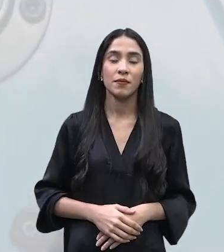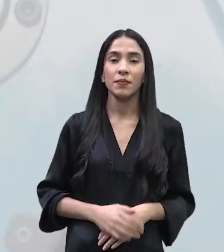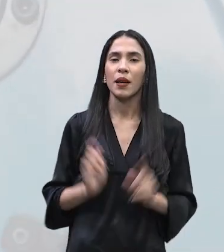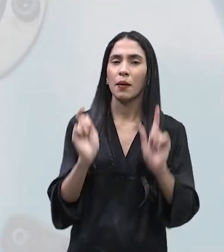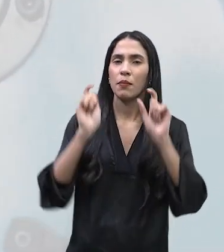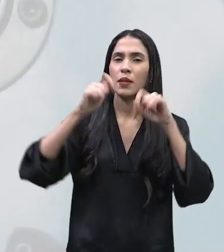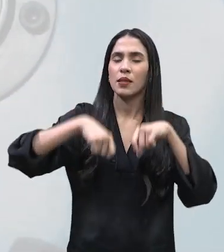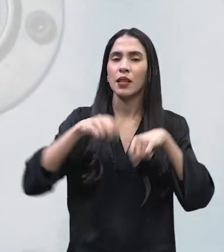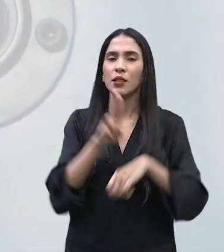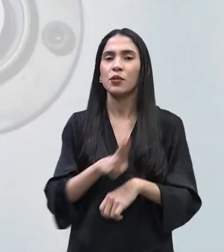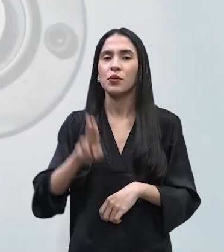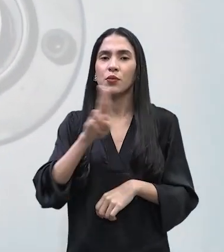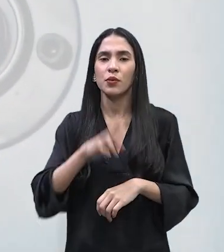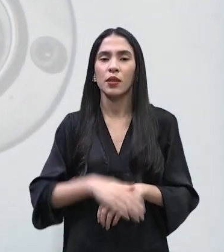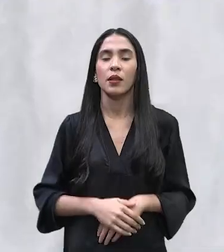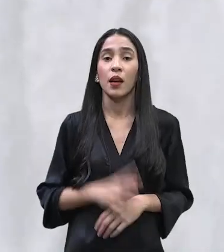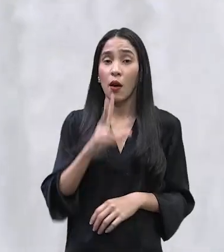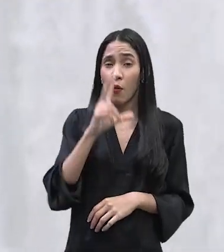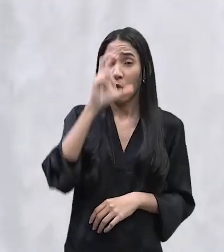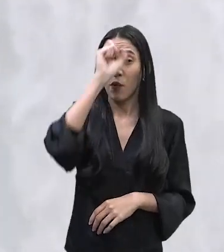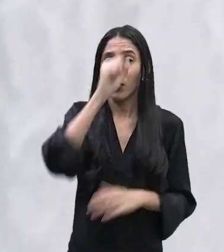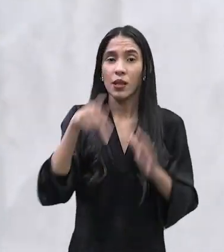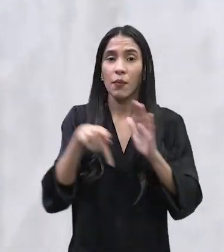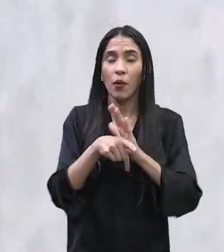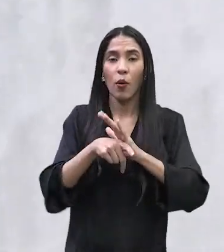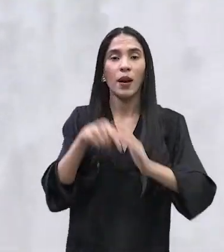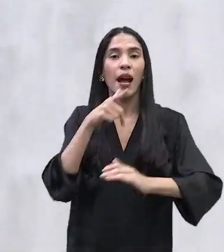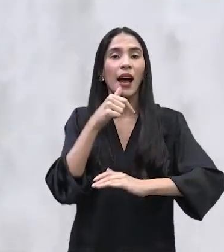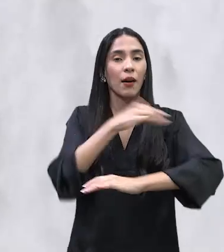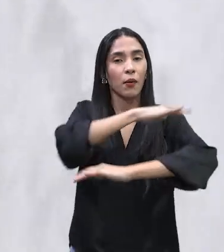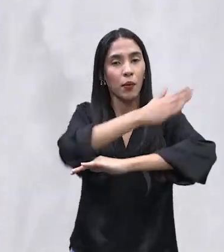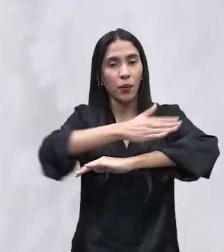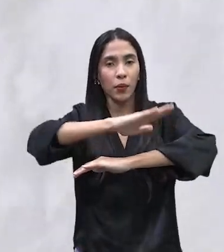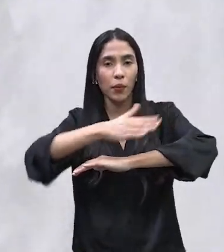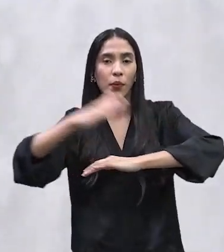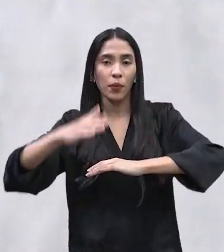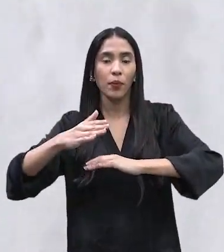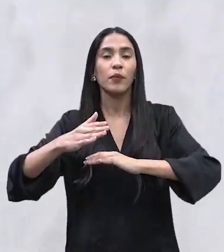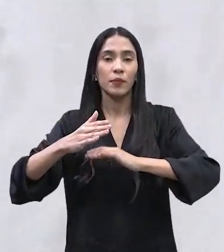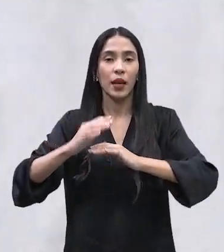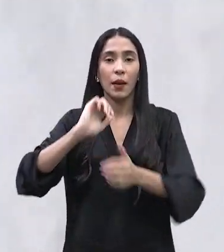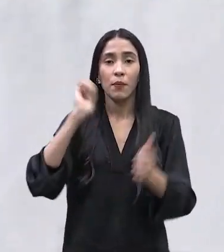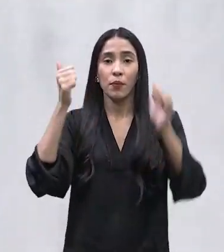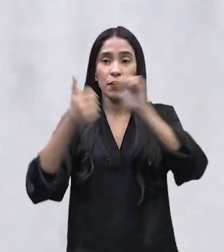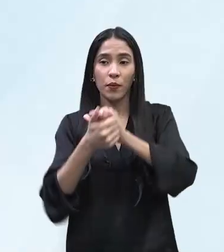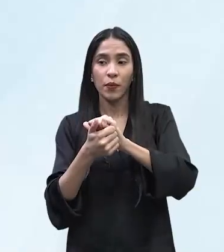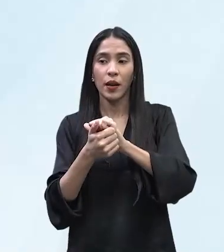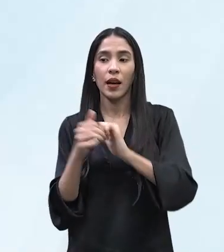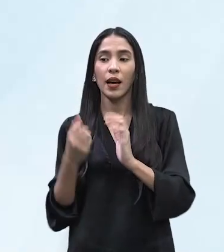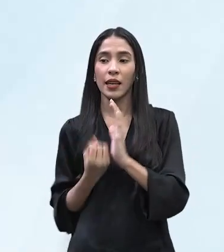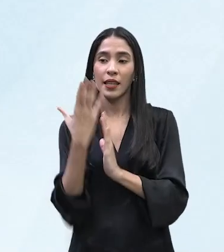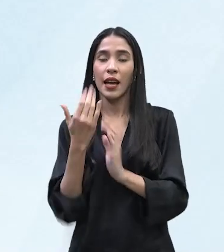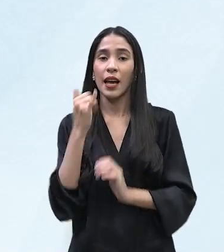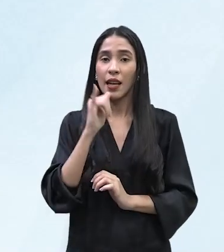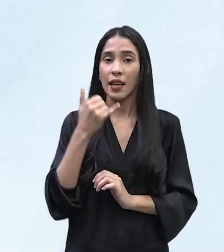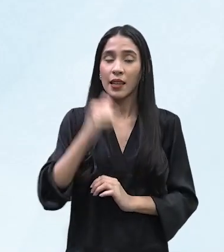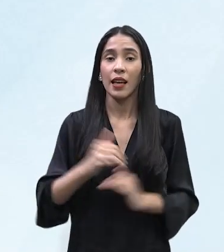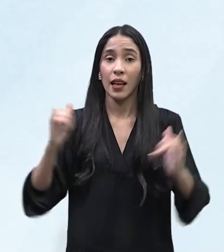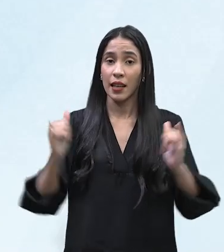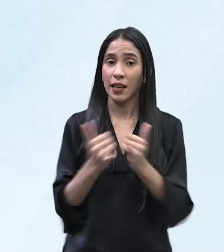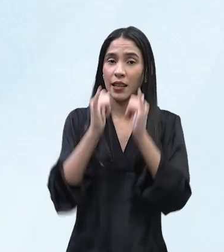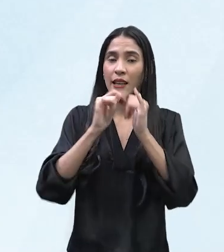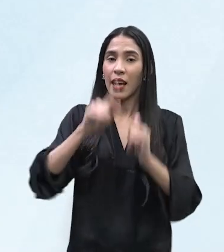Elas funcionam utilizando a força da água dos rios para gerar eletricidade. As hidrelétricas